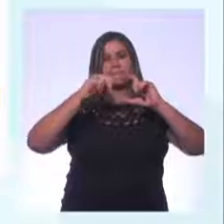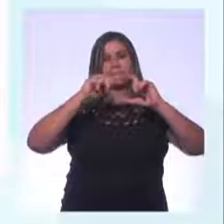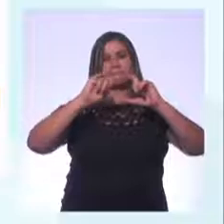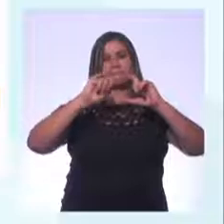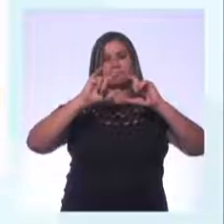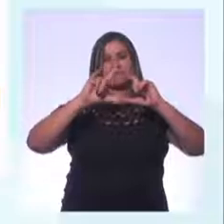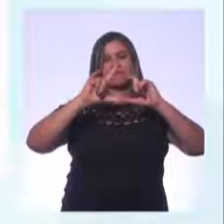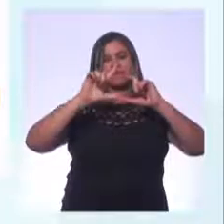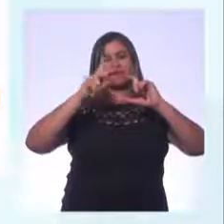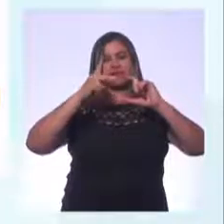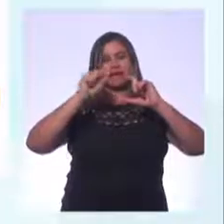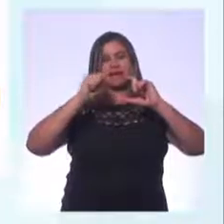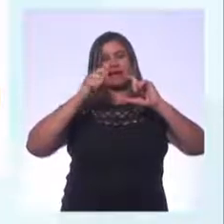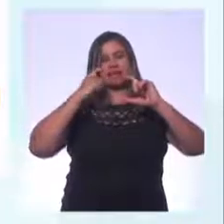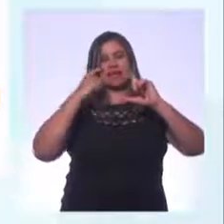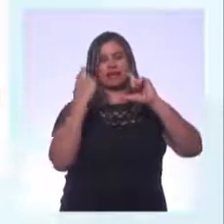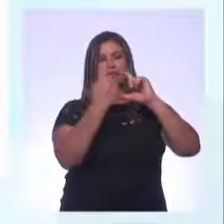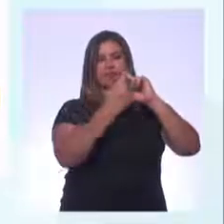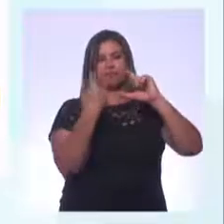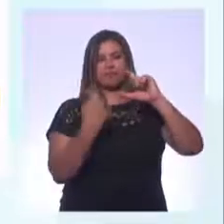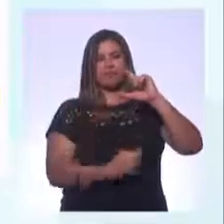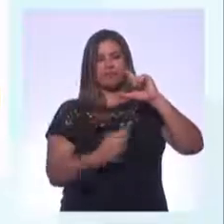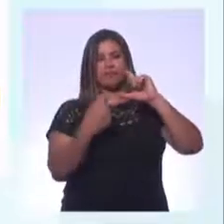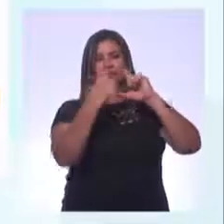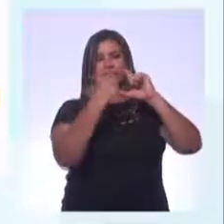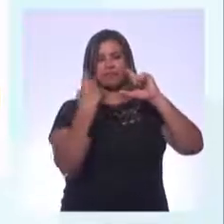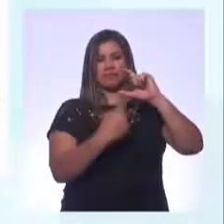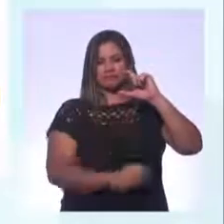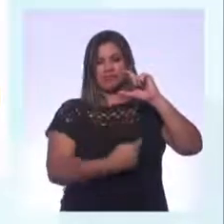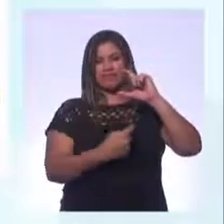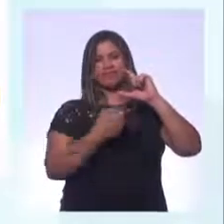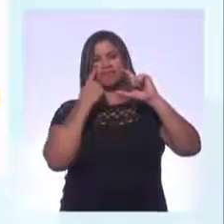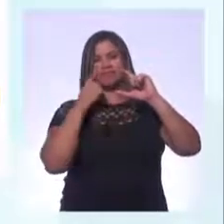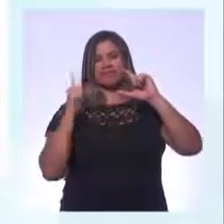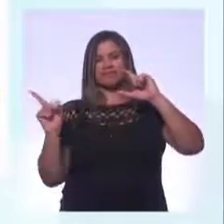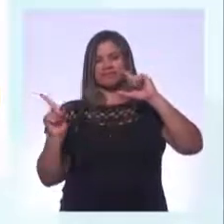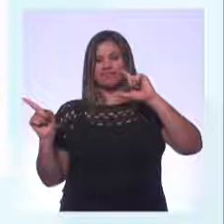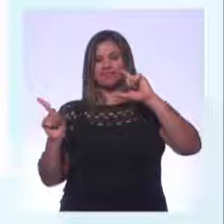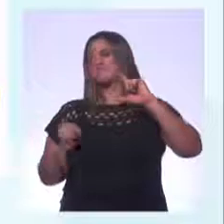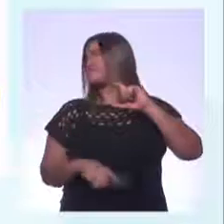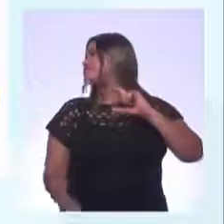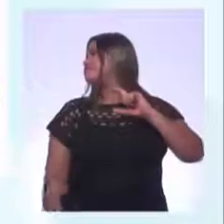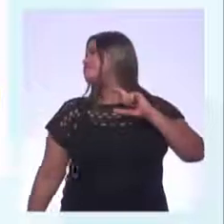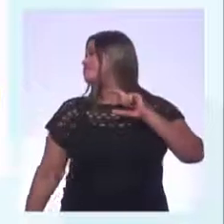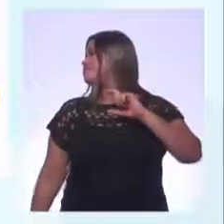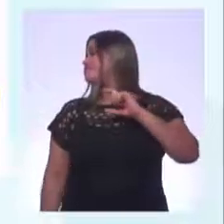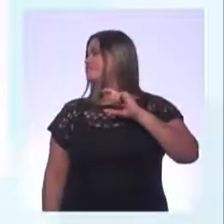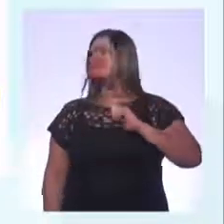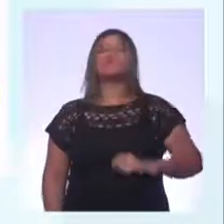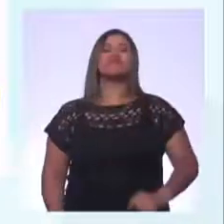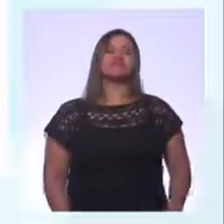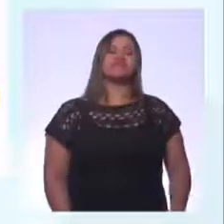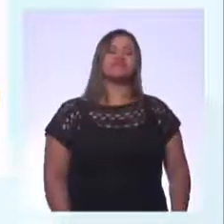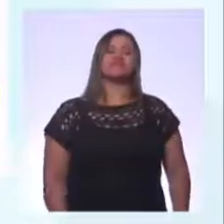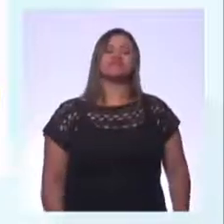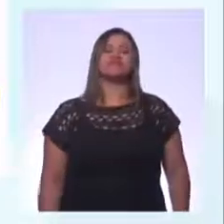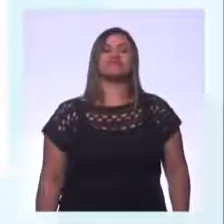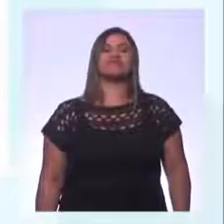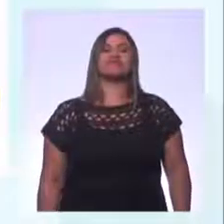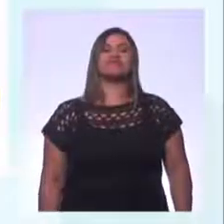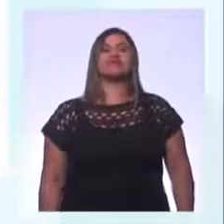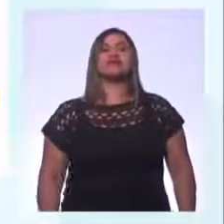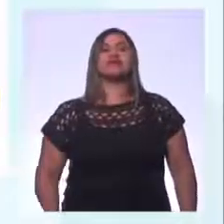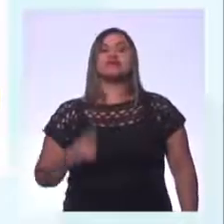raio, todos podem ver? Ok. Nessa representação do que seria o raio onde aparece a